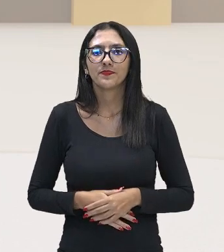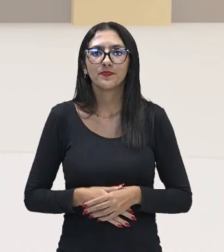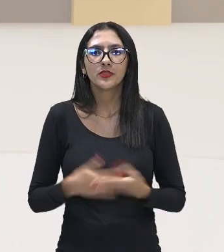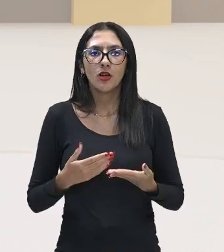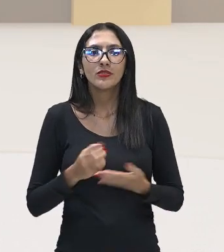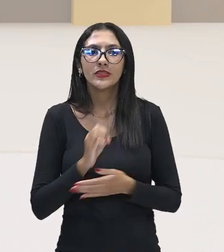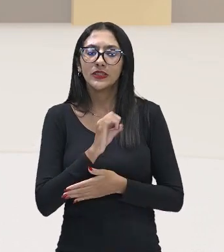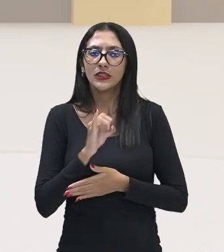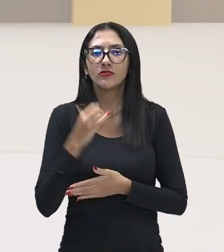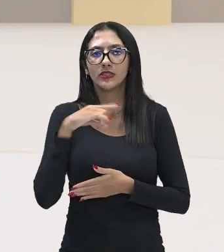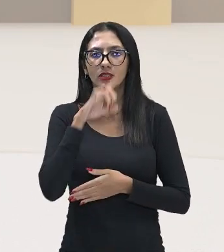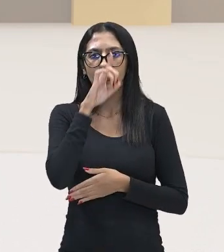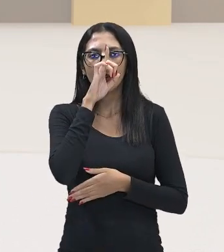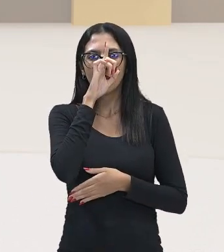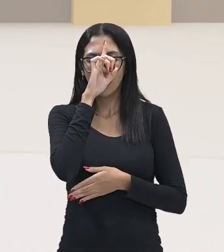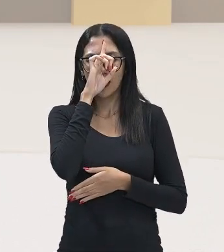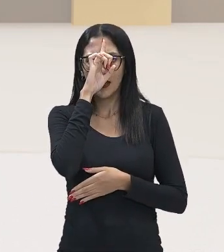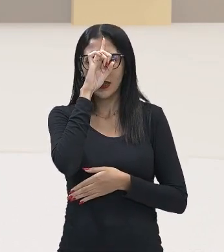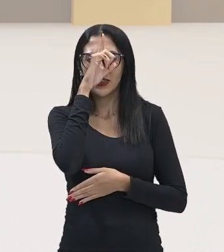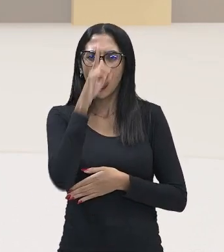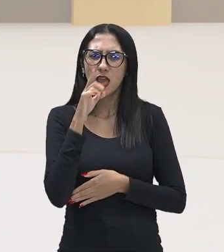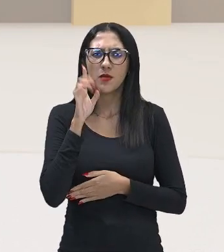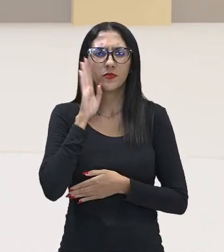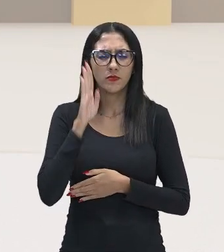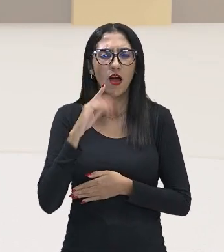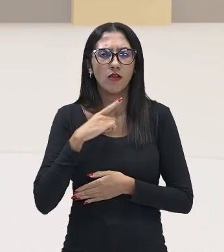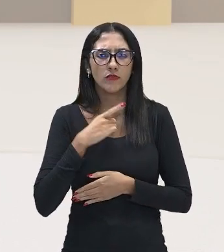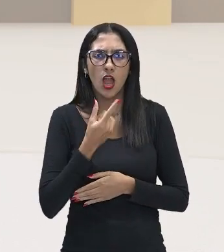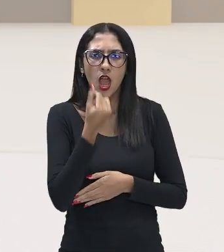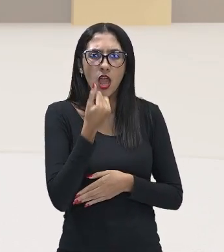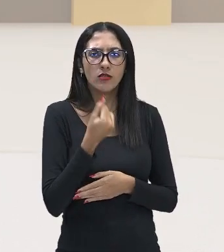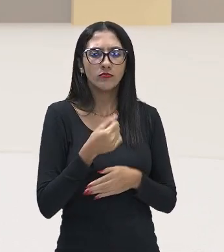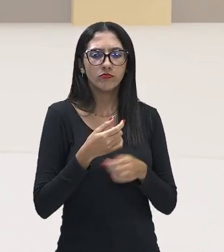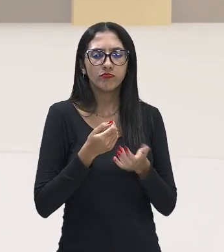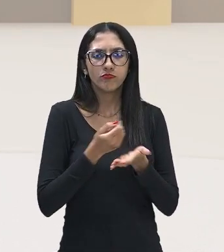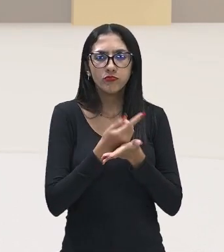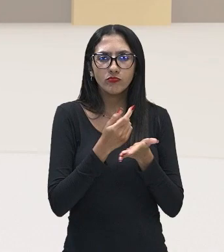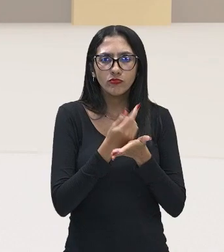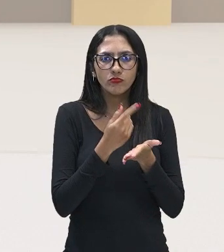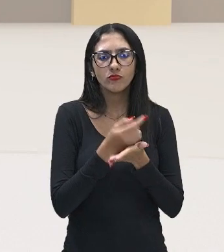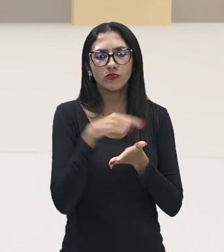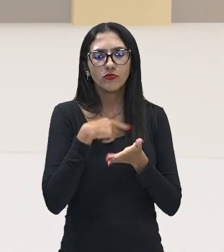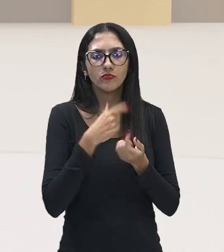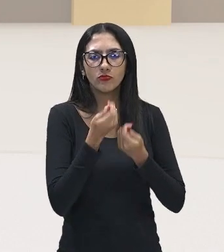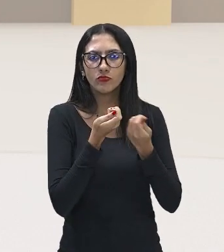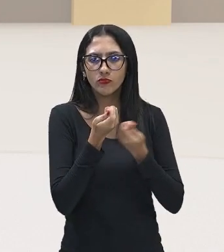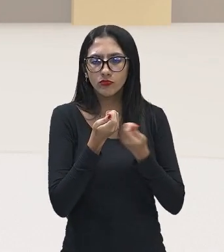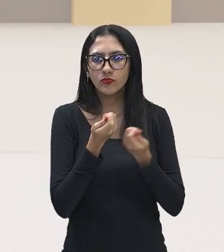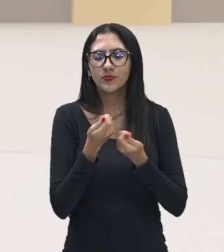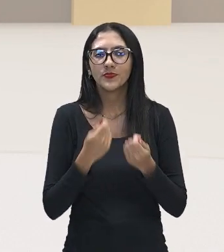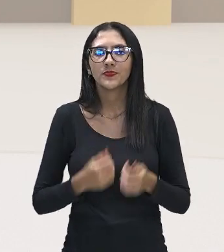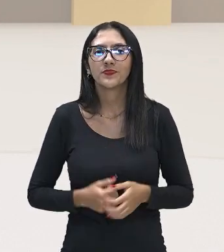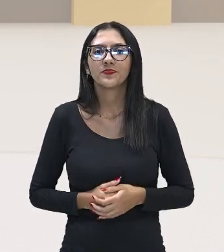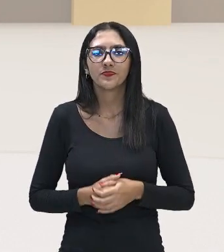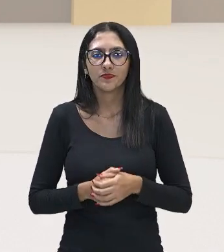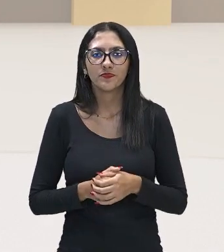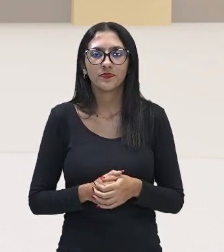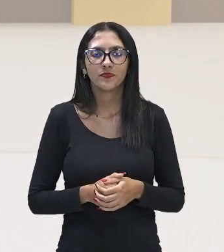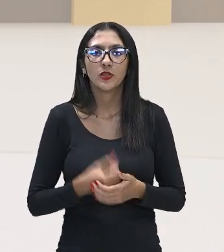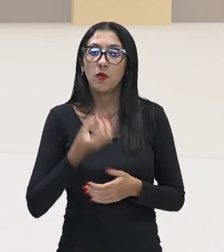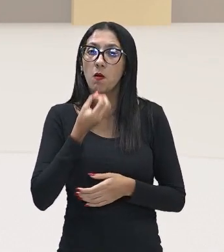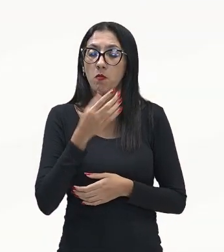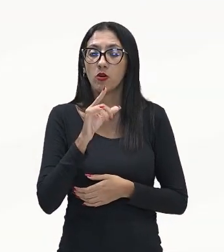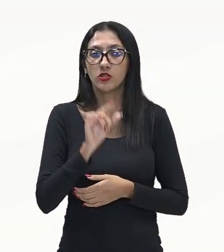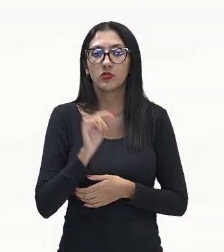do imposto de renda, que é cobrado em cima dos investimentos, LCIs e LCAs, são uma ótima opção para você.